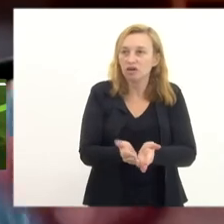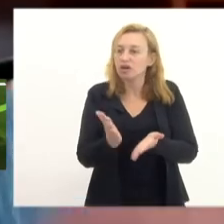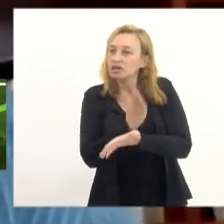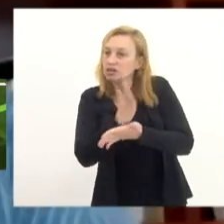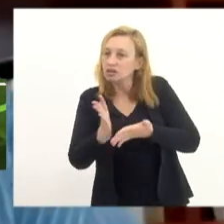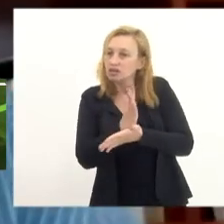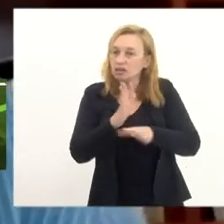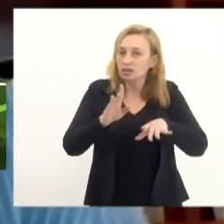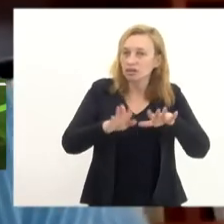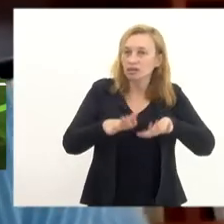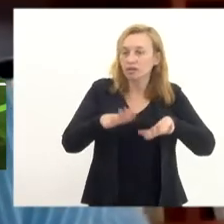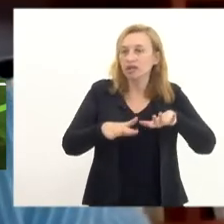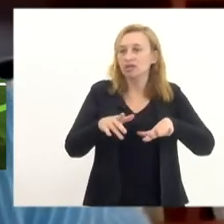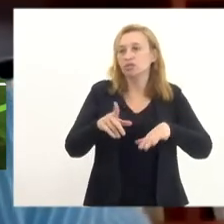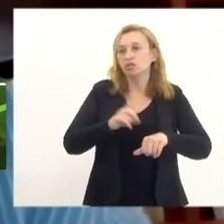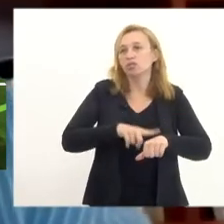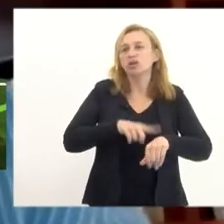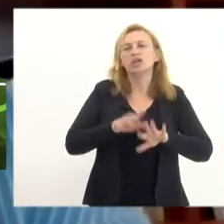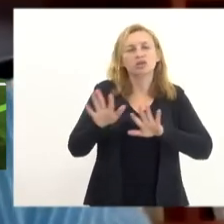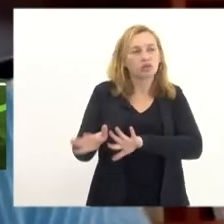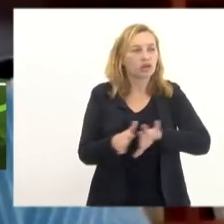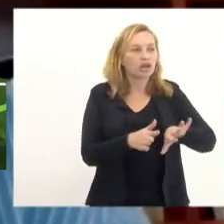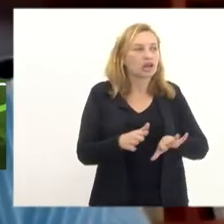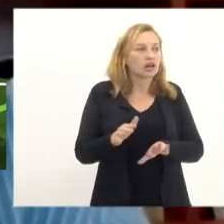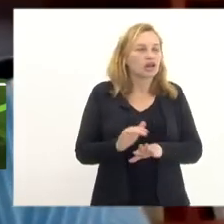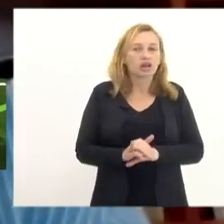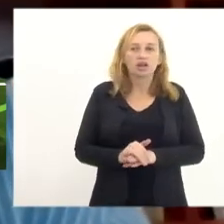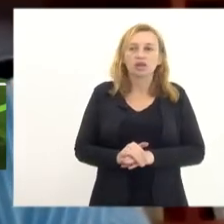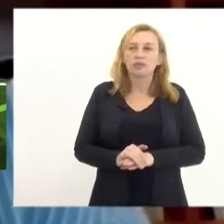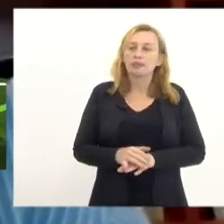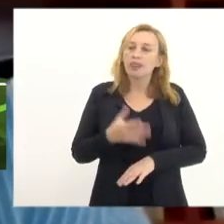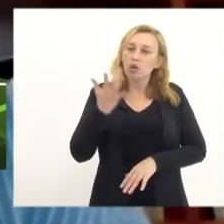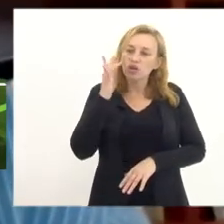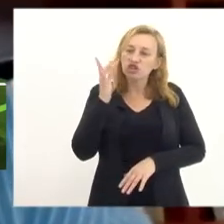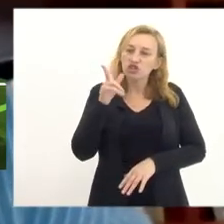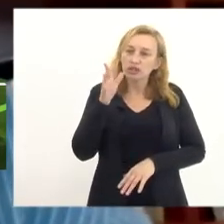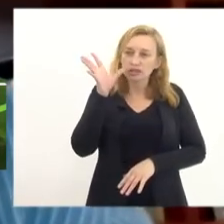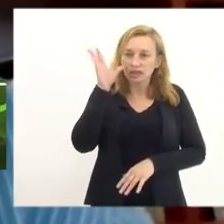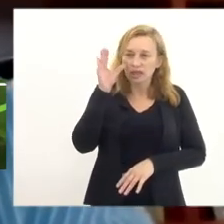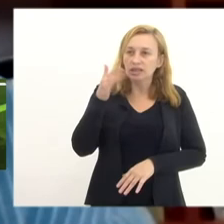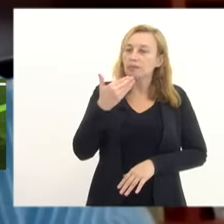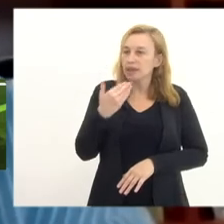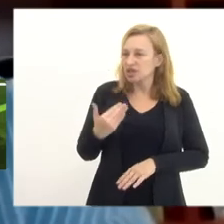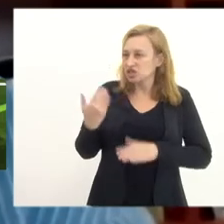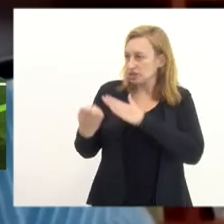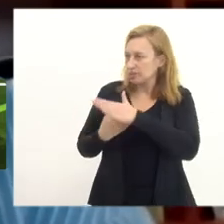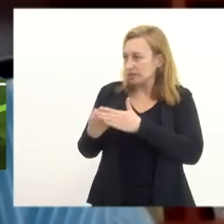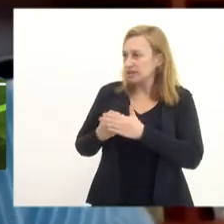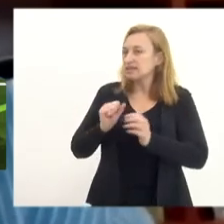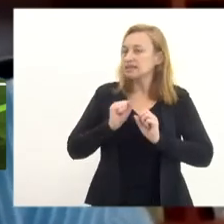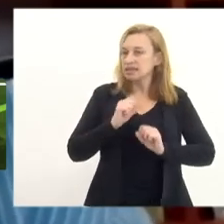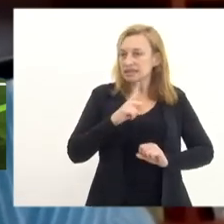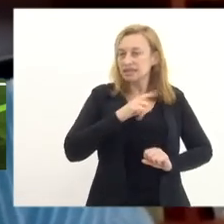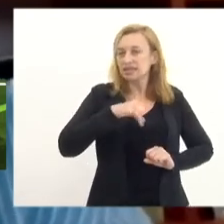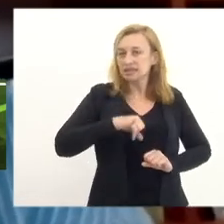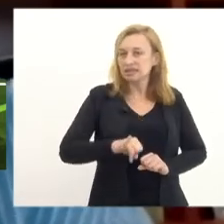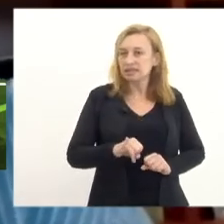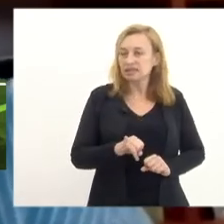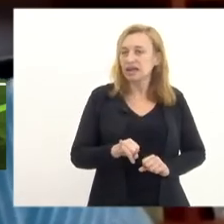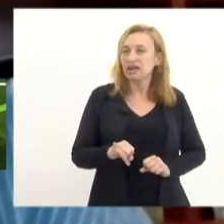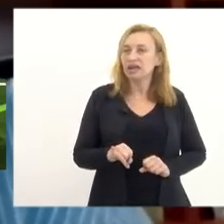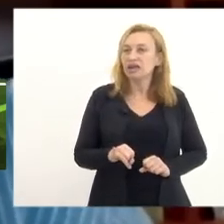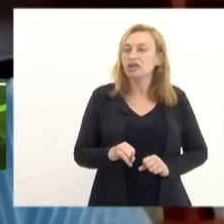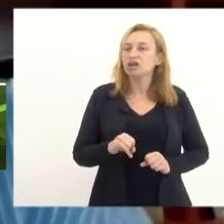determinados momentos. Agora, tirando isso, talvez seja interessante pedir para as empresas se elas têm uma estimativa de quanto